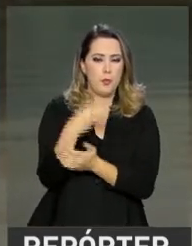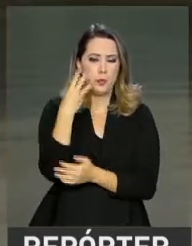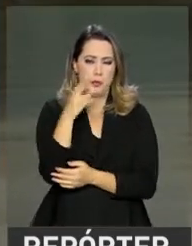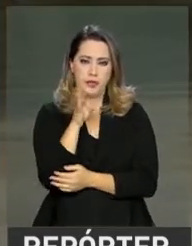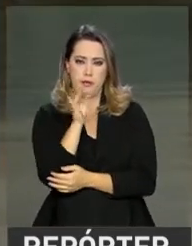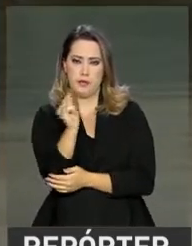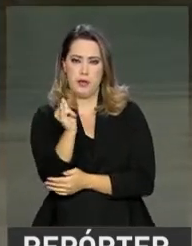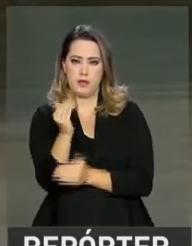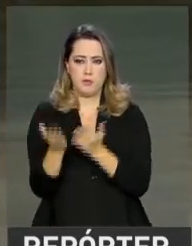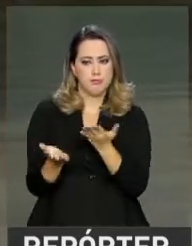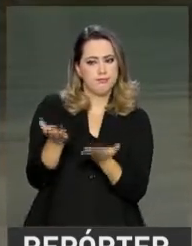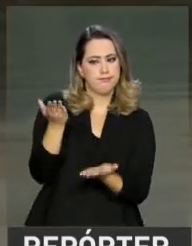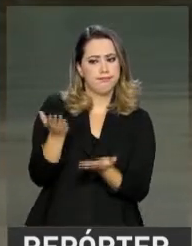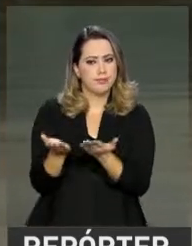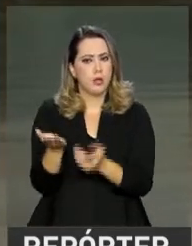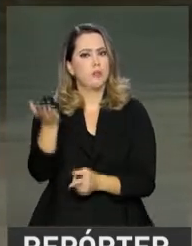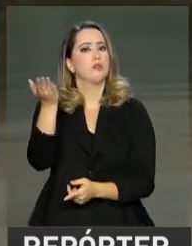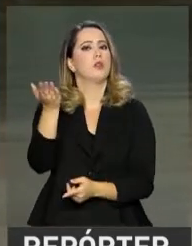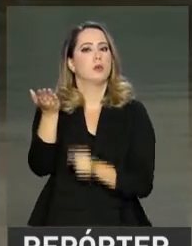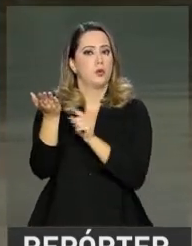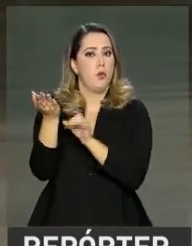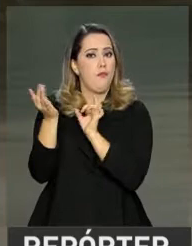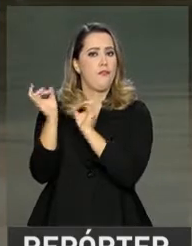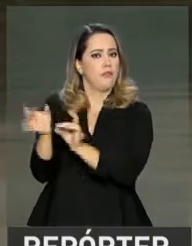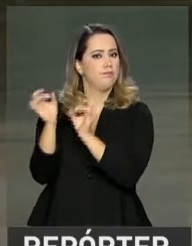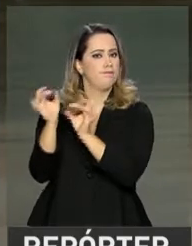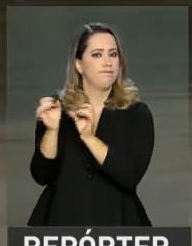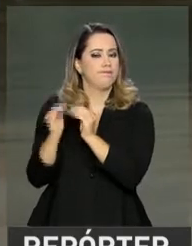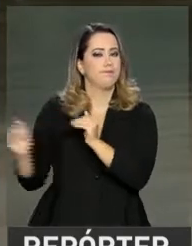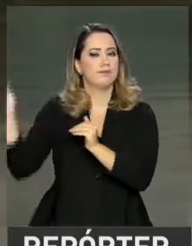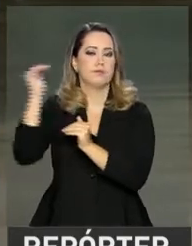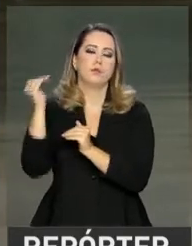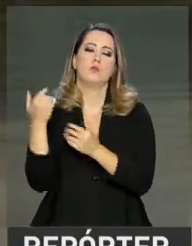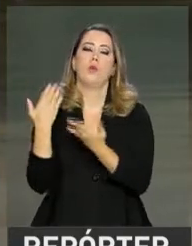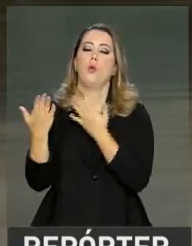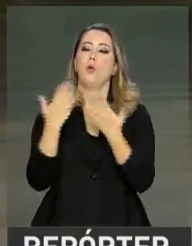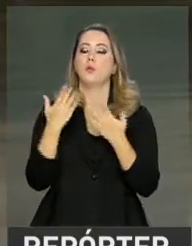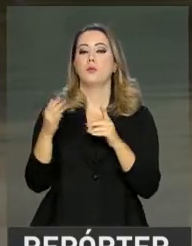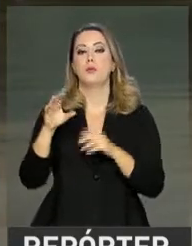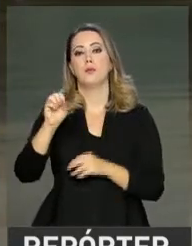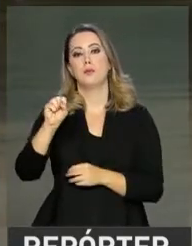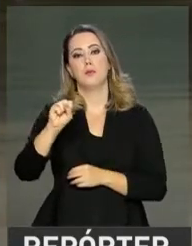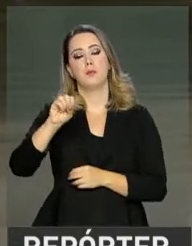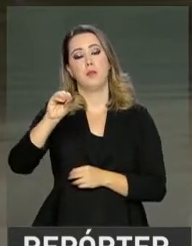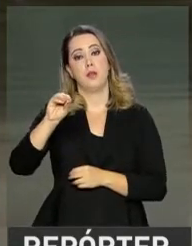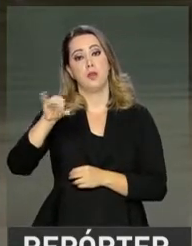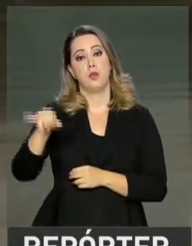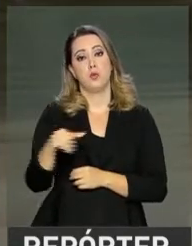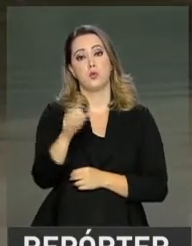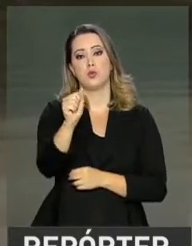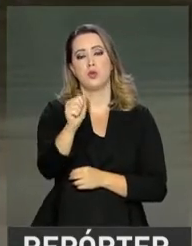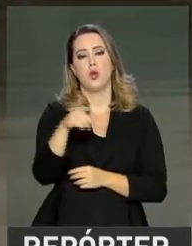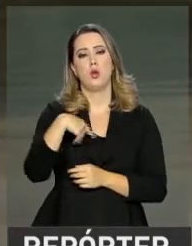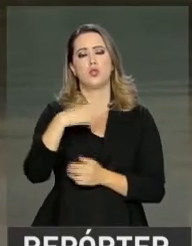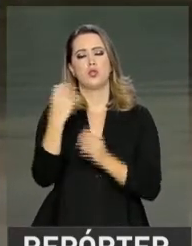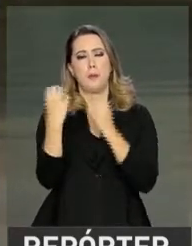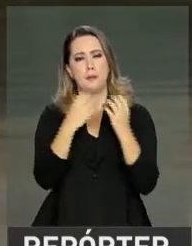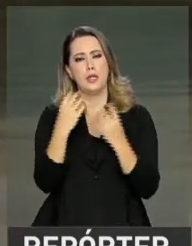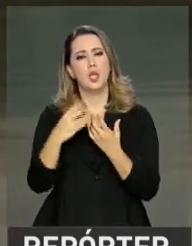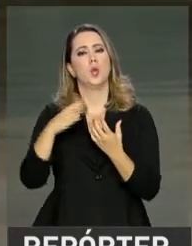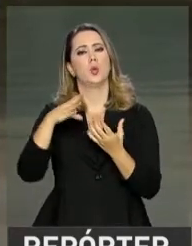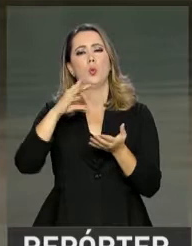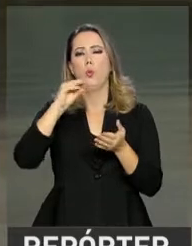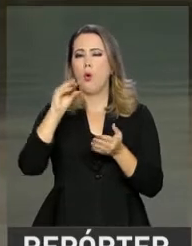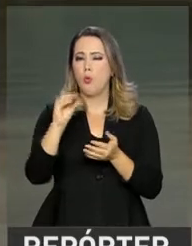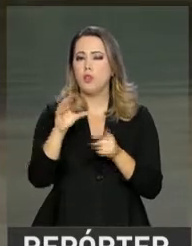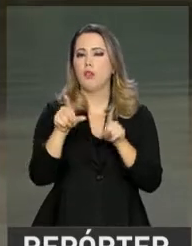e esse saldo positivo se dá principalmente pela venda de produtos como soja milho algodão minério de ferro